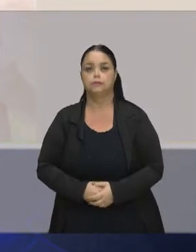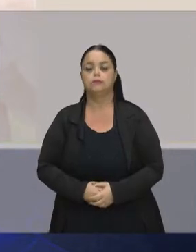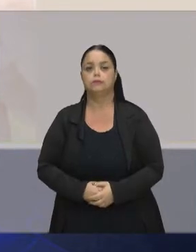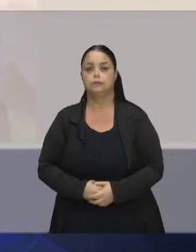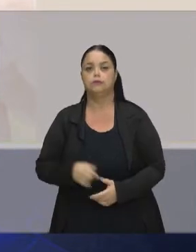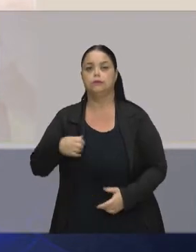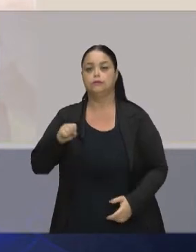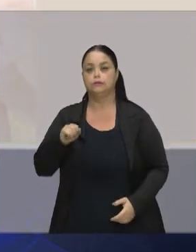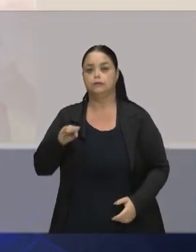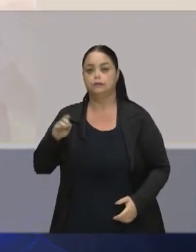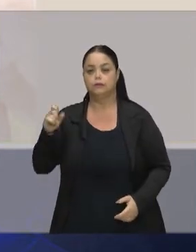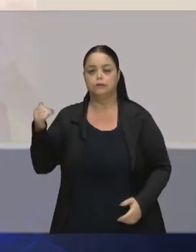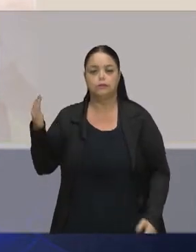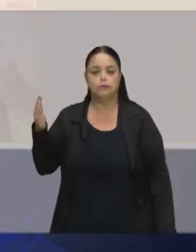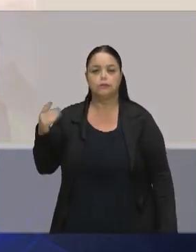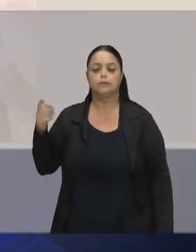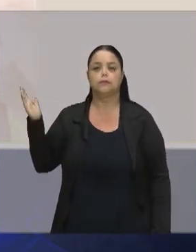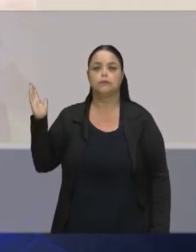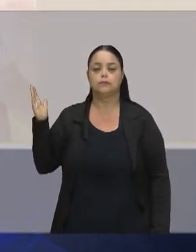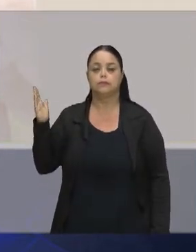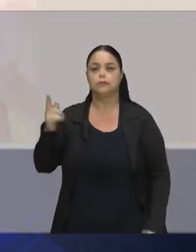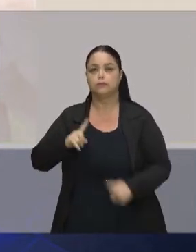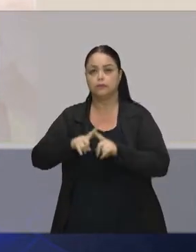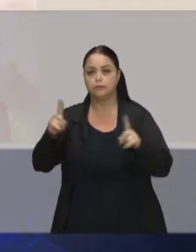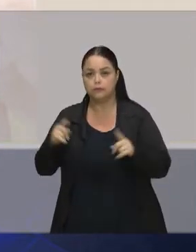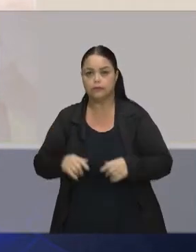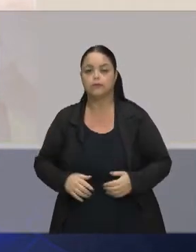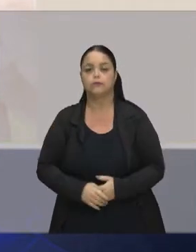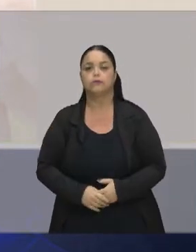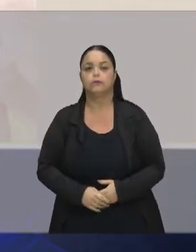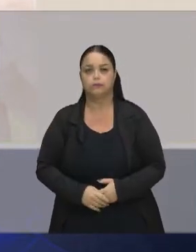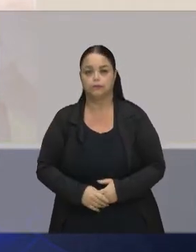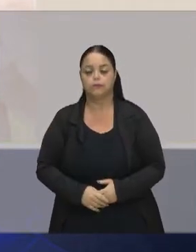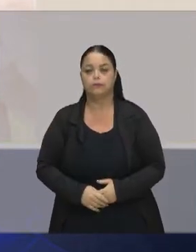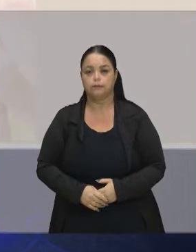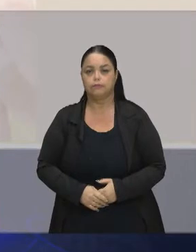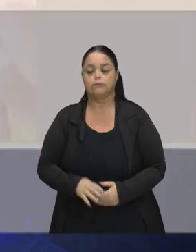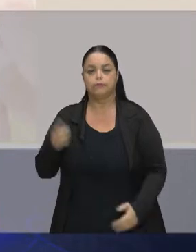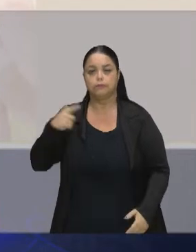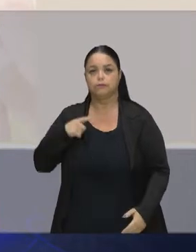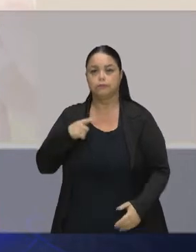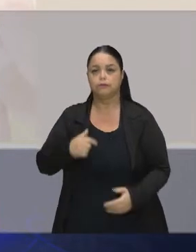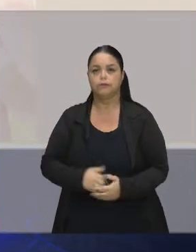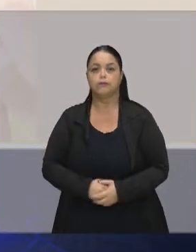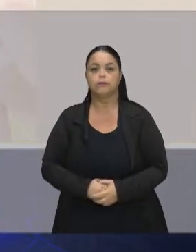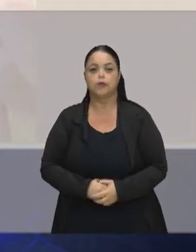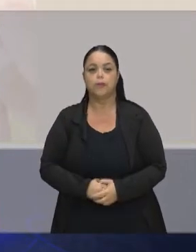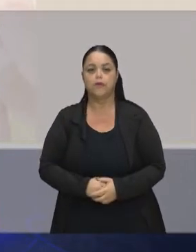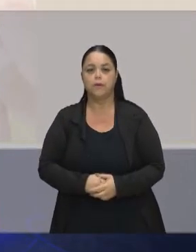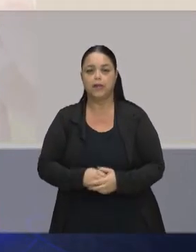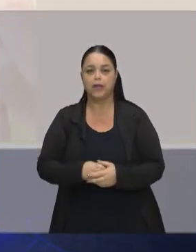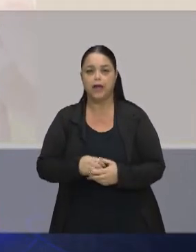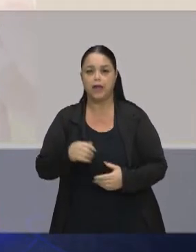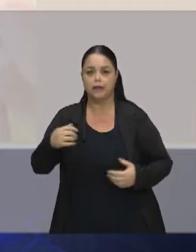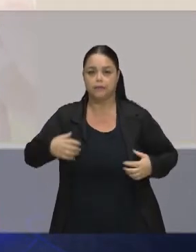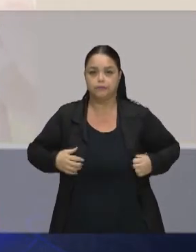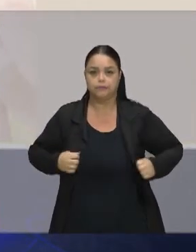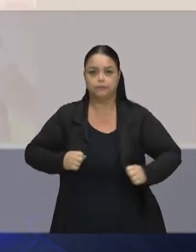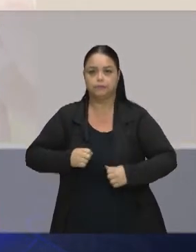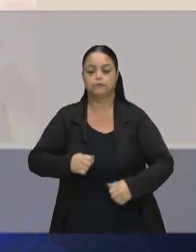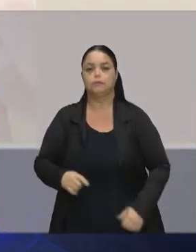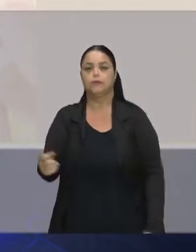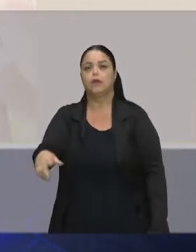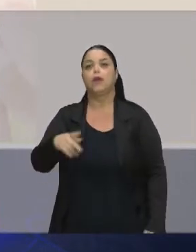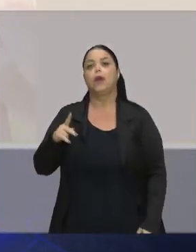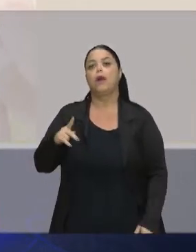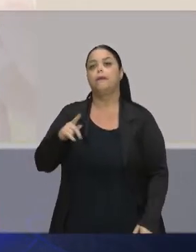Silva. E, além de se tornar padre, ele vai para a Paróquia Espírito Santo. A partir do ano que vem,